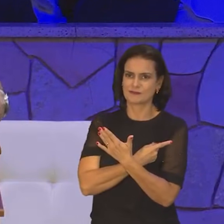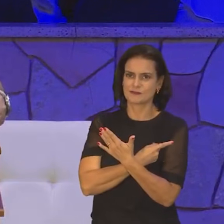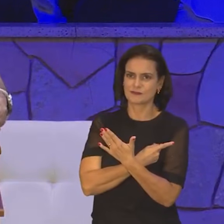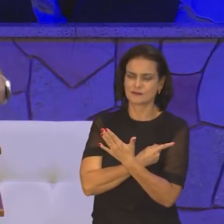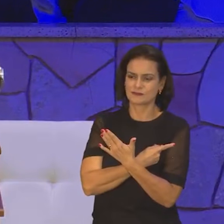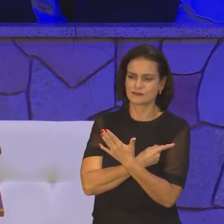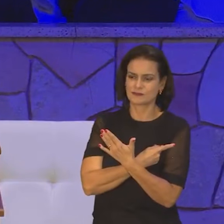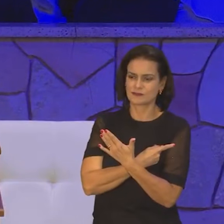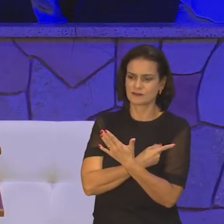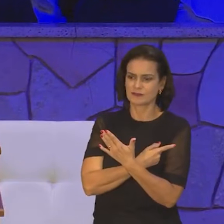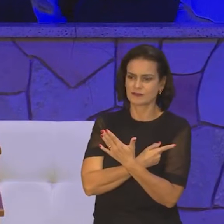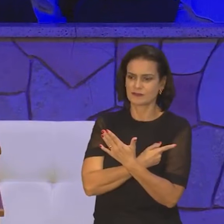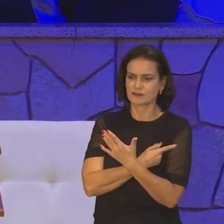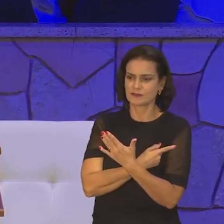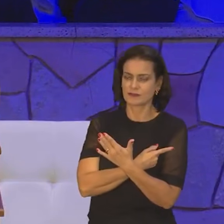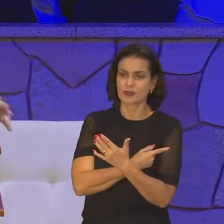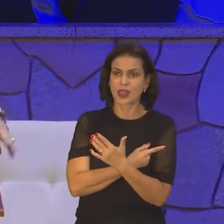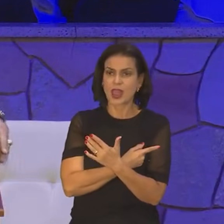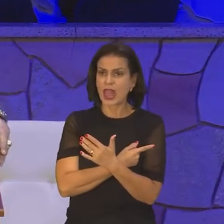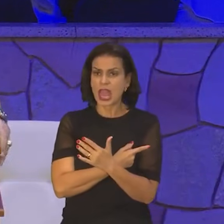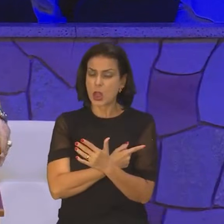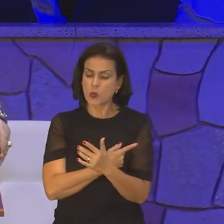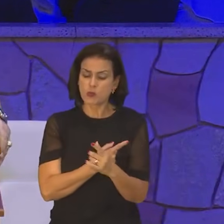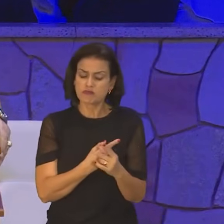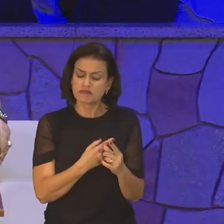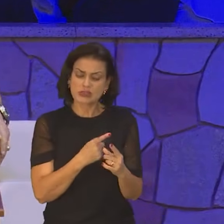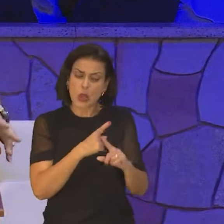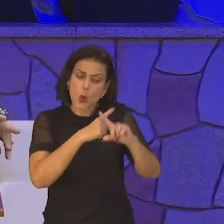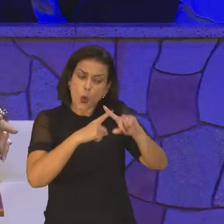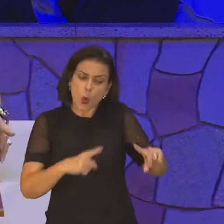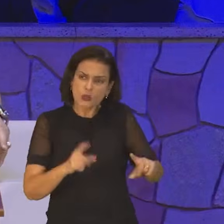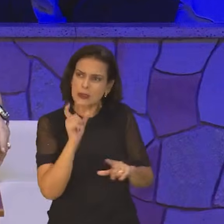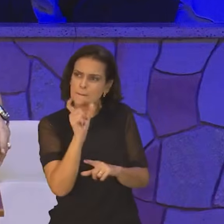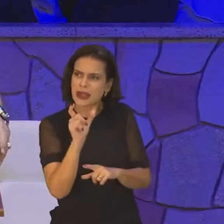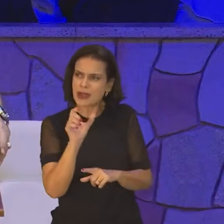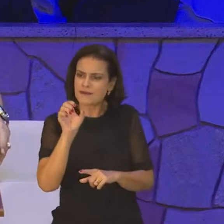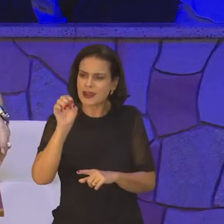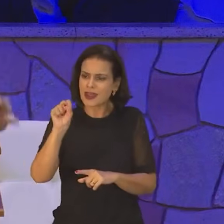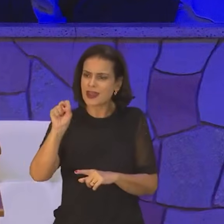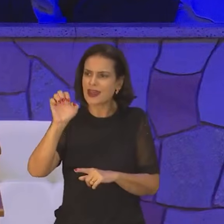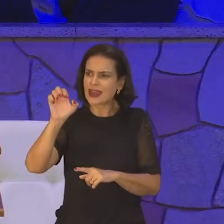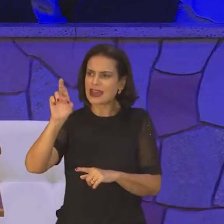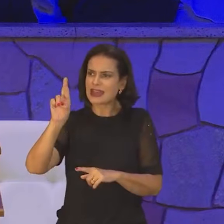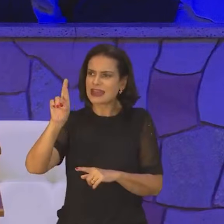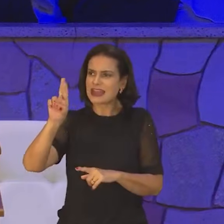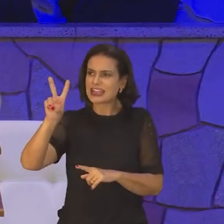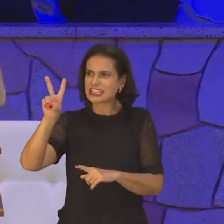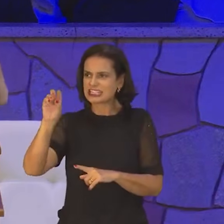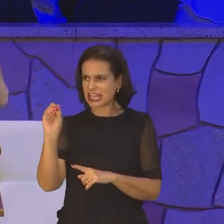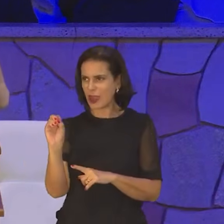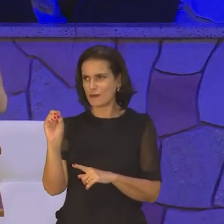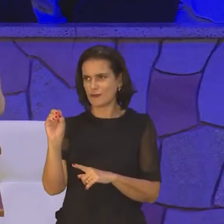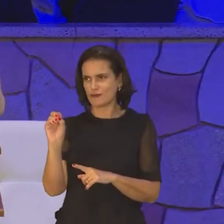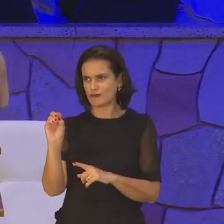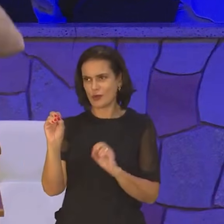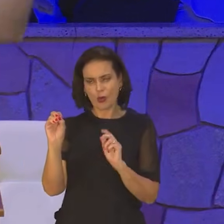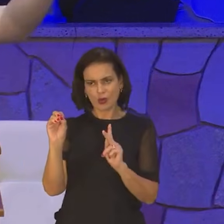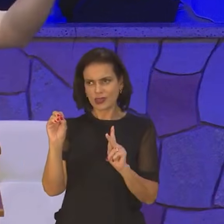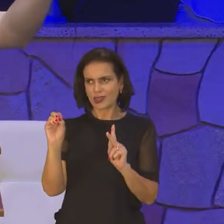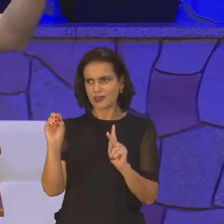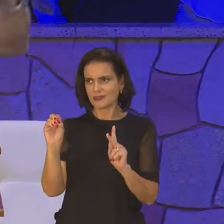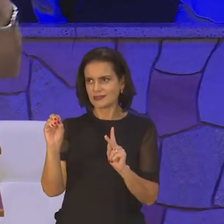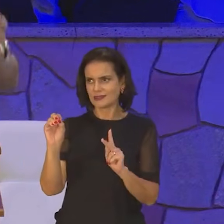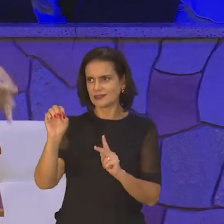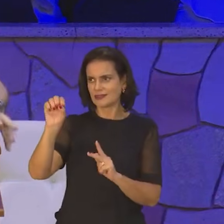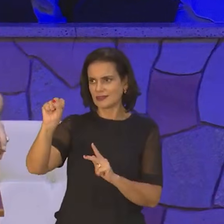Eu não sou contra a palavra servo. É bom ser servo. Mas para mim, pessoalmente, eu não gosto